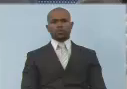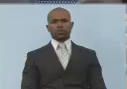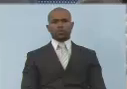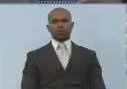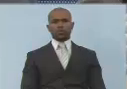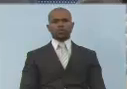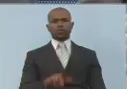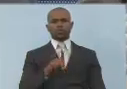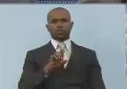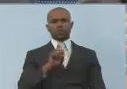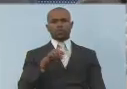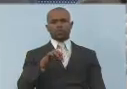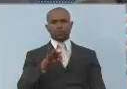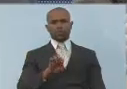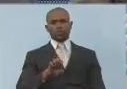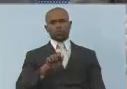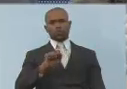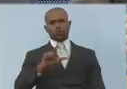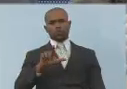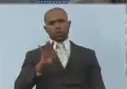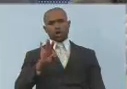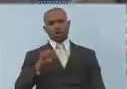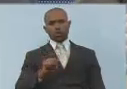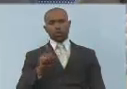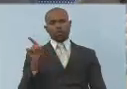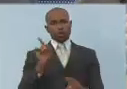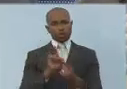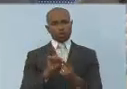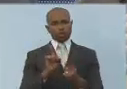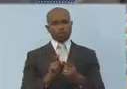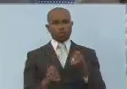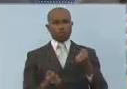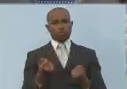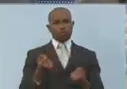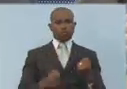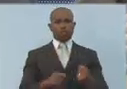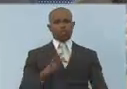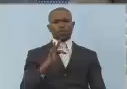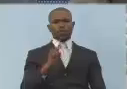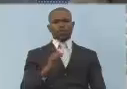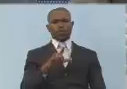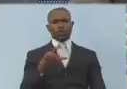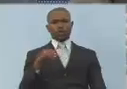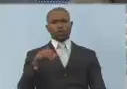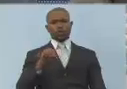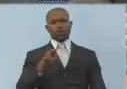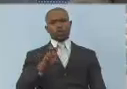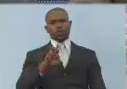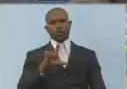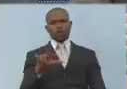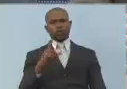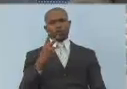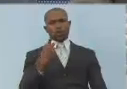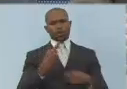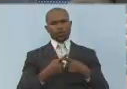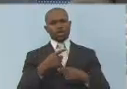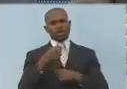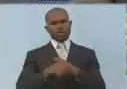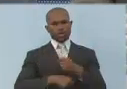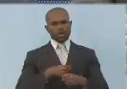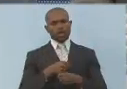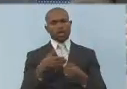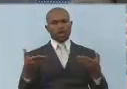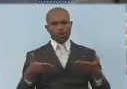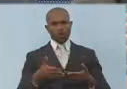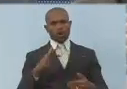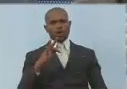Ponte Alta, já foram atendidas pelo Fácil Móvel. Inclusive, Ponte Alta já foi atendido por duas vezes esse ano pelo